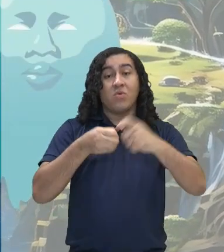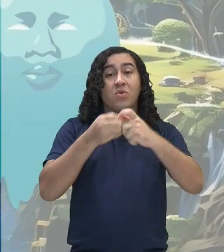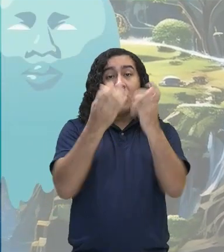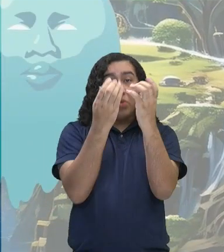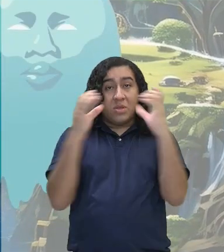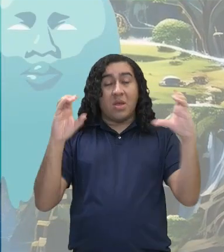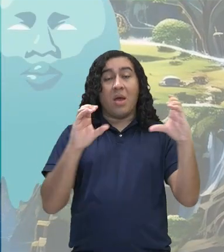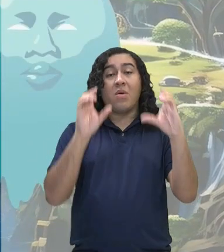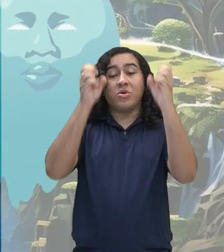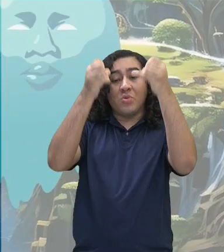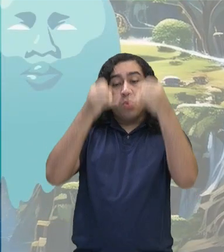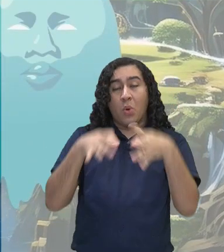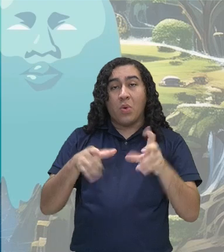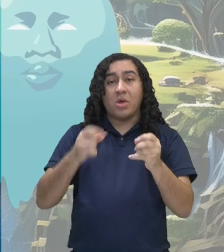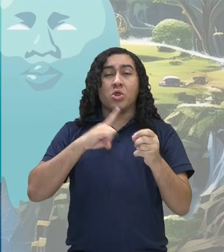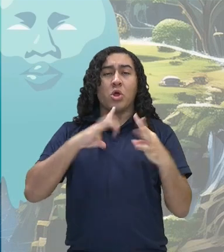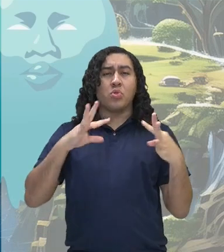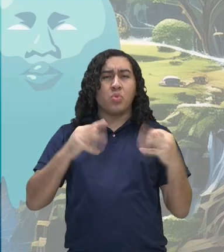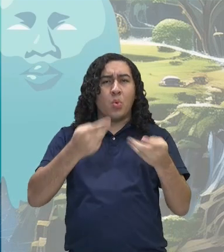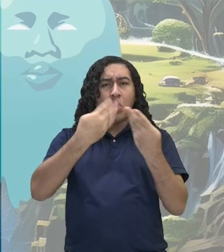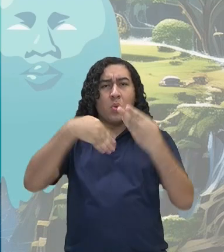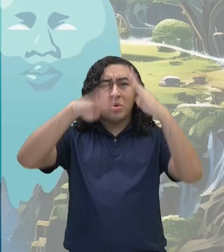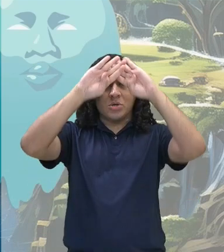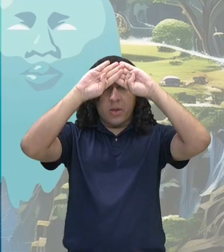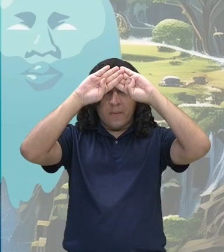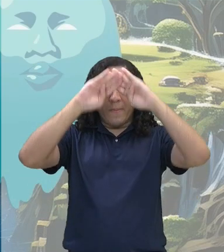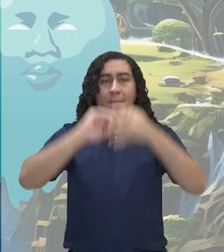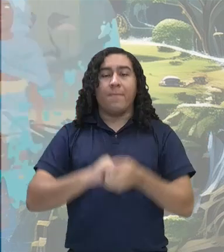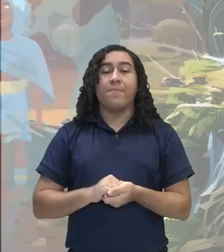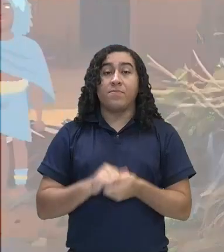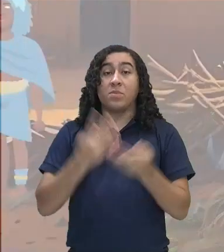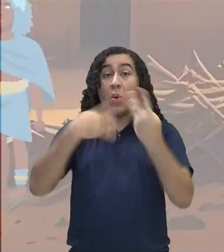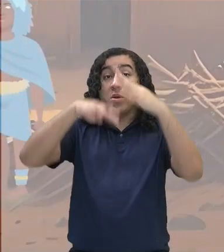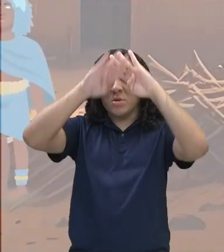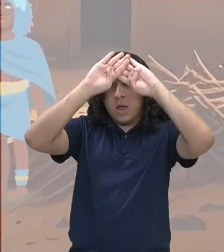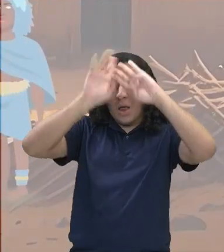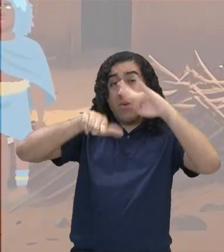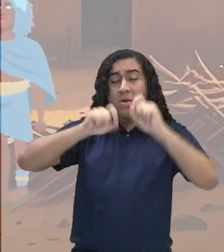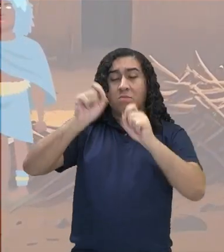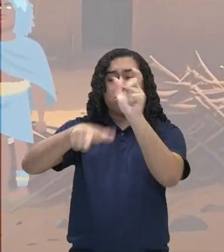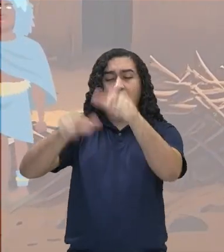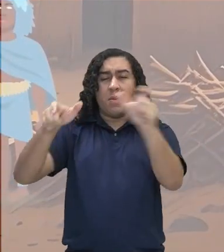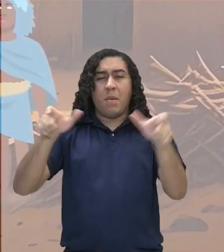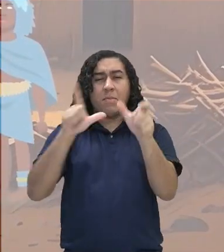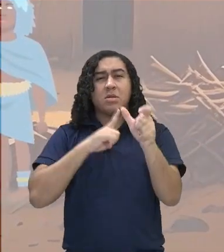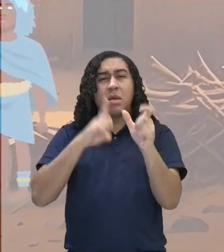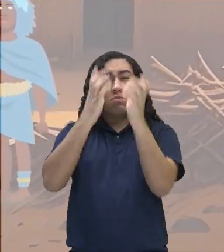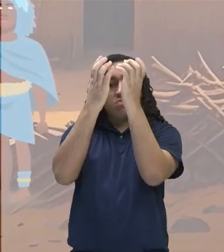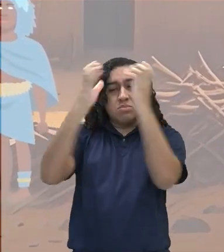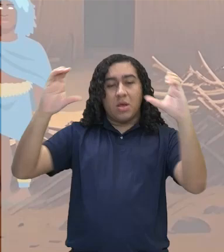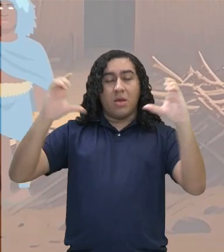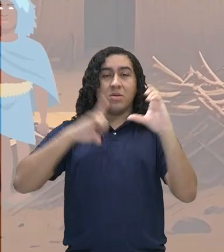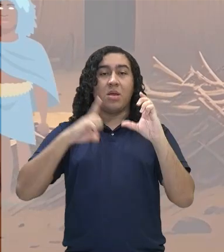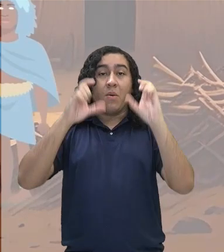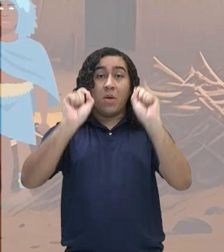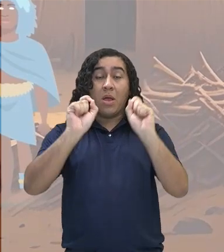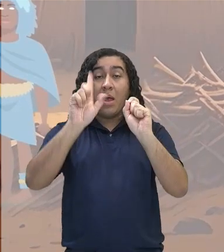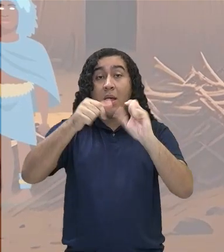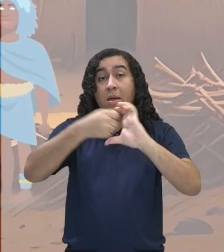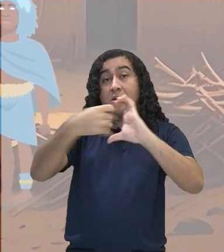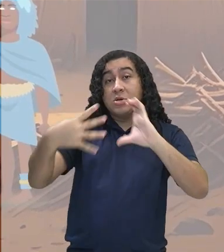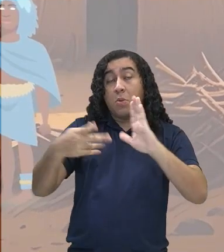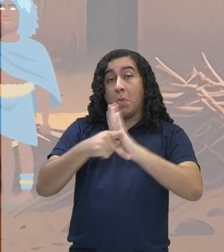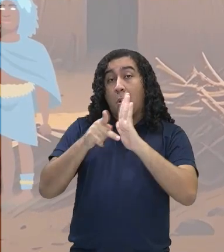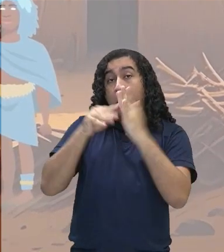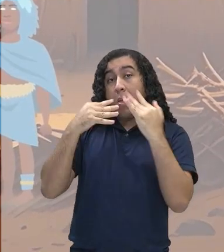aos Orizá, orixás. Os orixás são seres divinos que personificam os elementos da